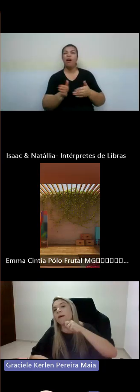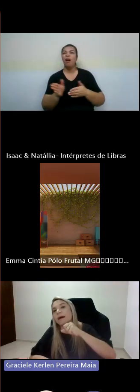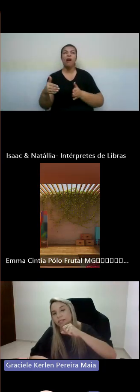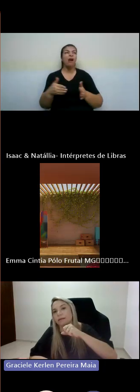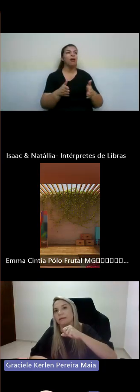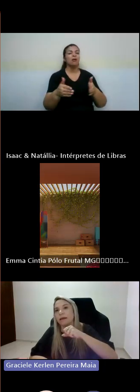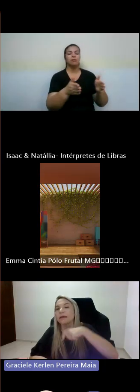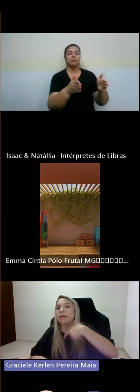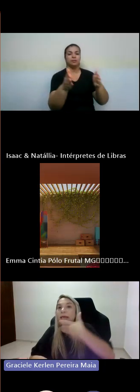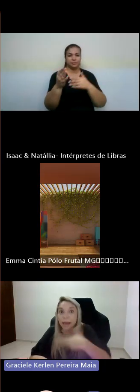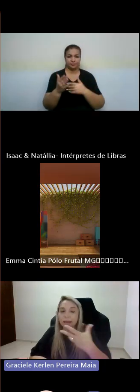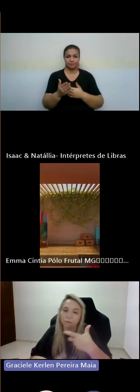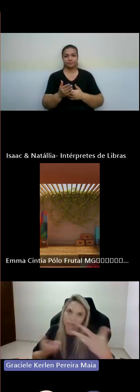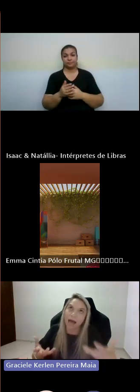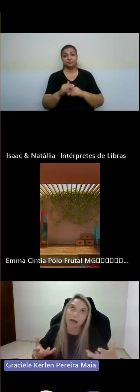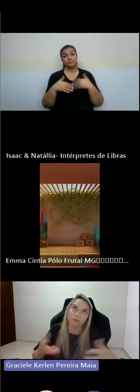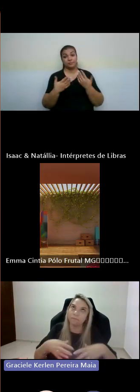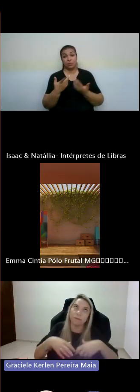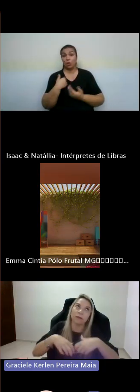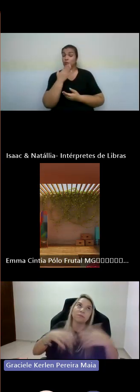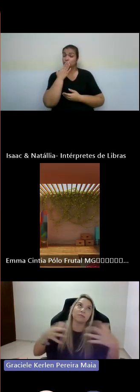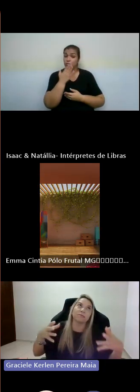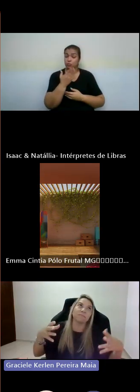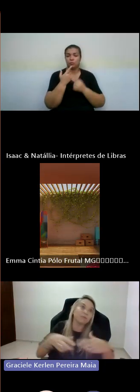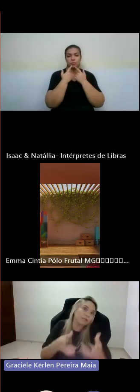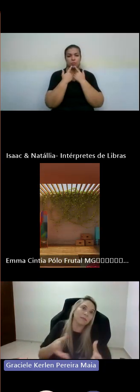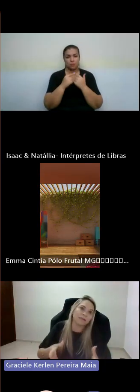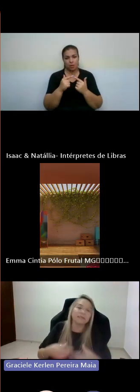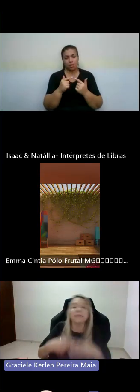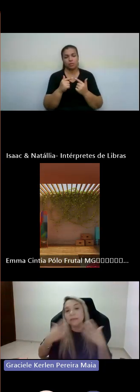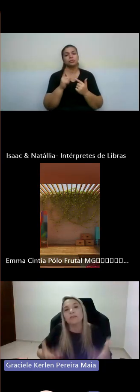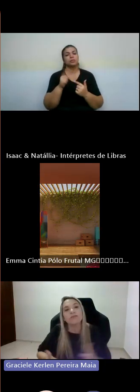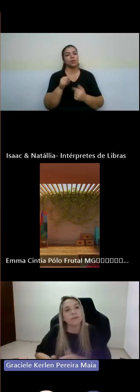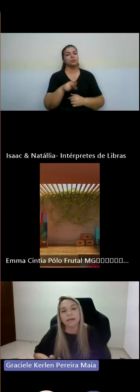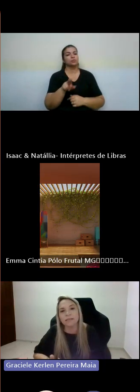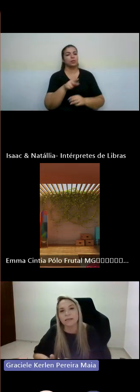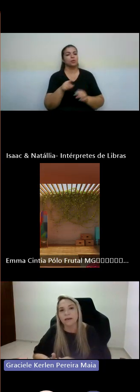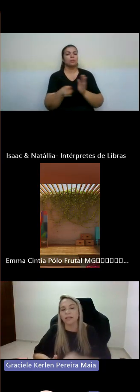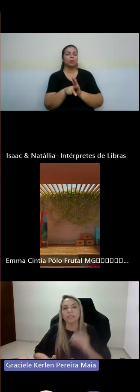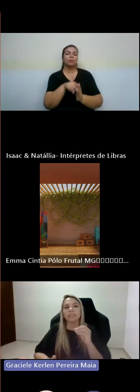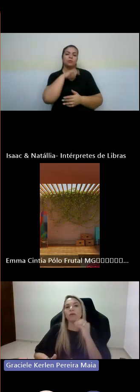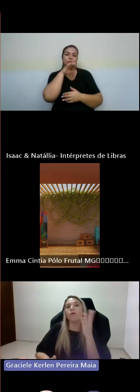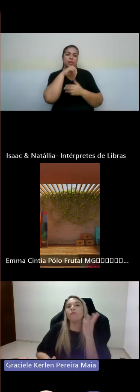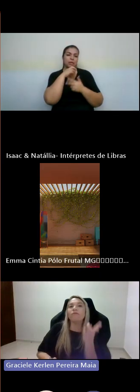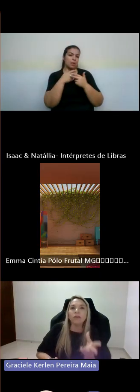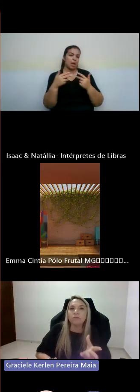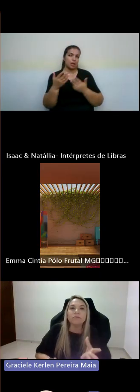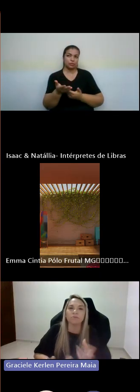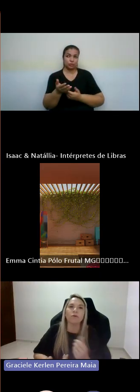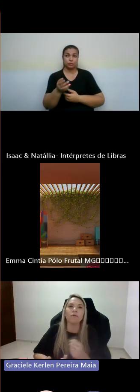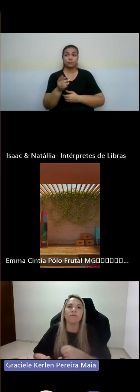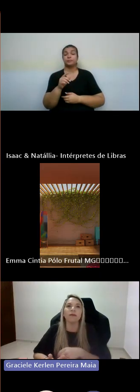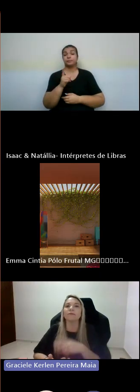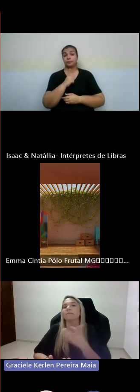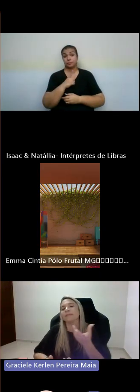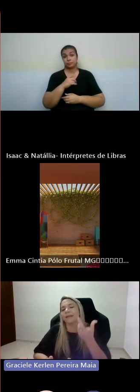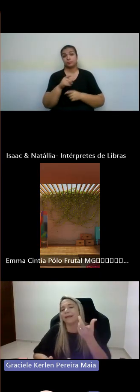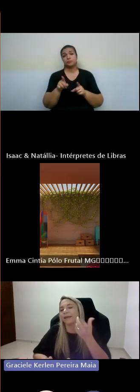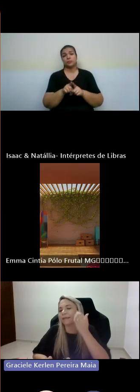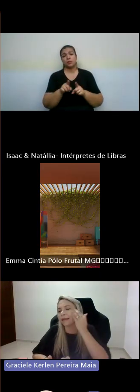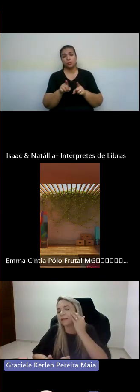de linguagem que é usado pelos animais irracionais. A gente tem golfinhos. Os